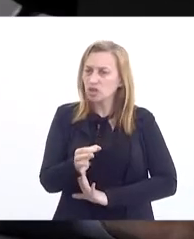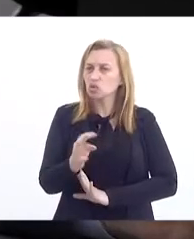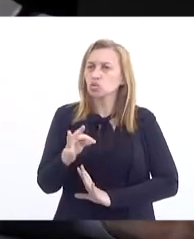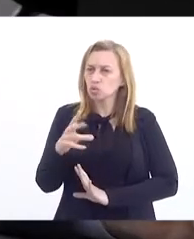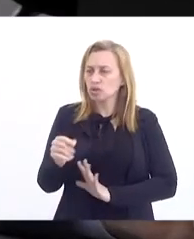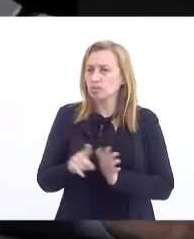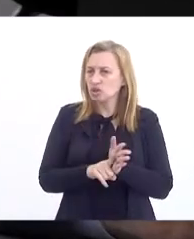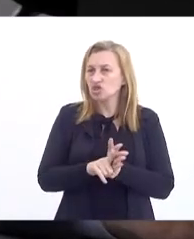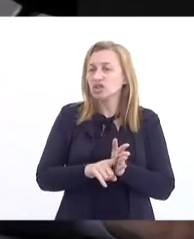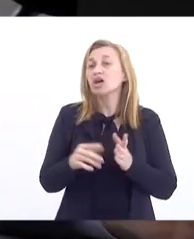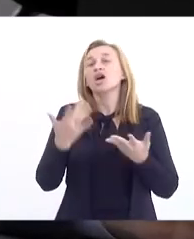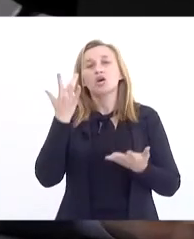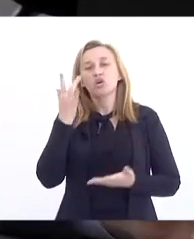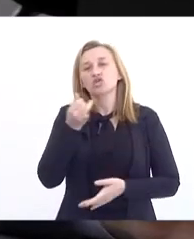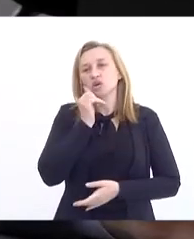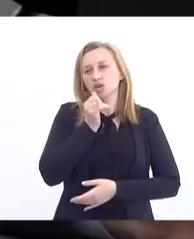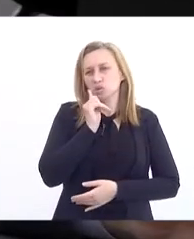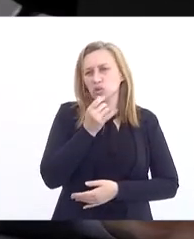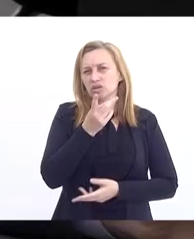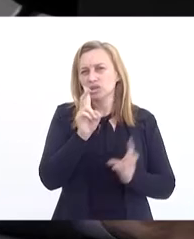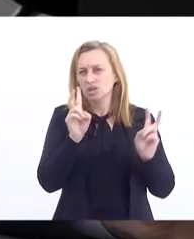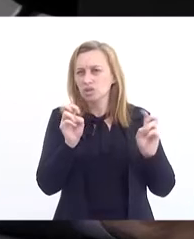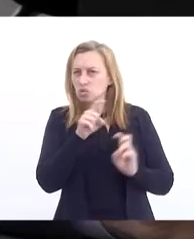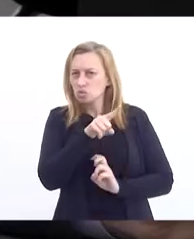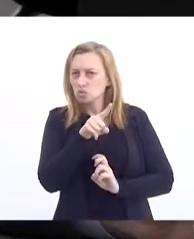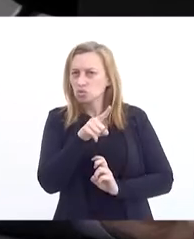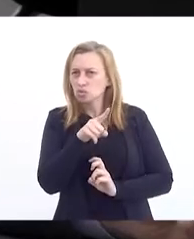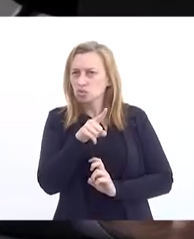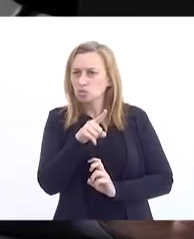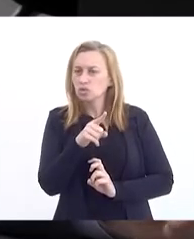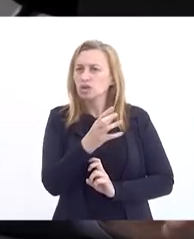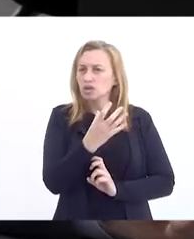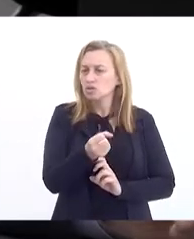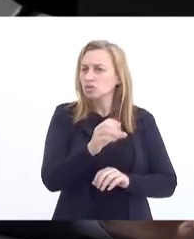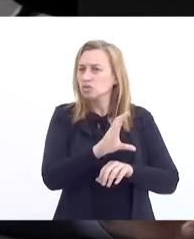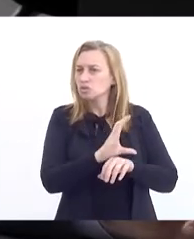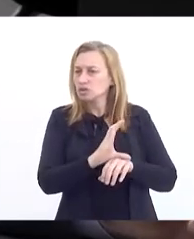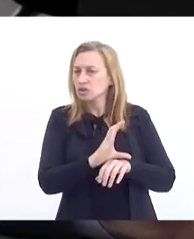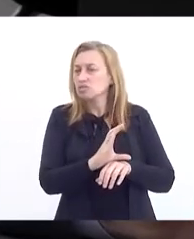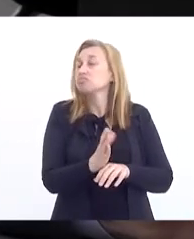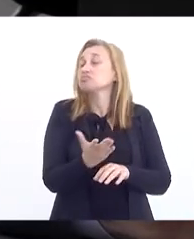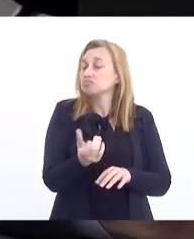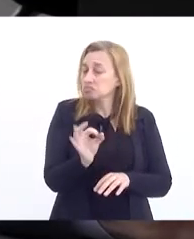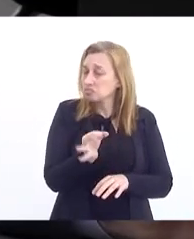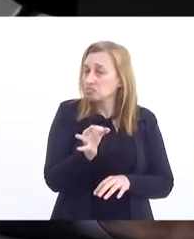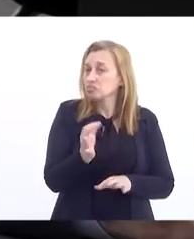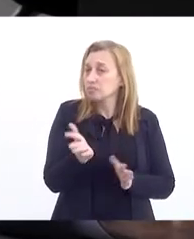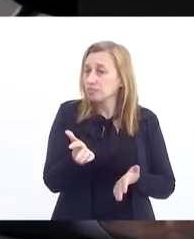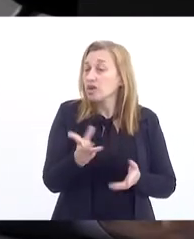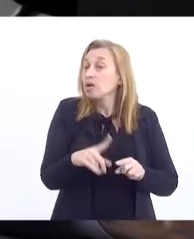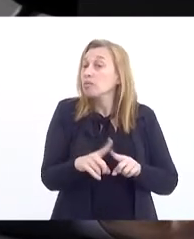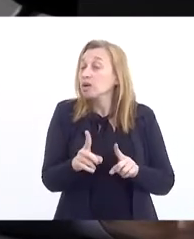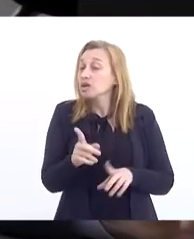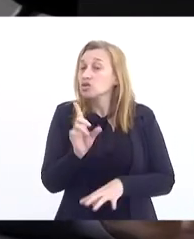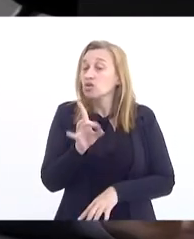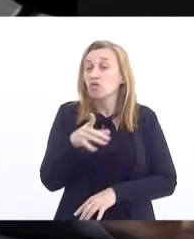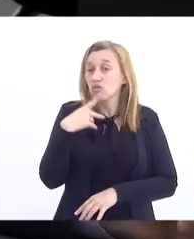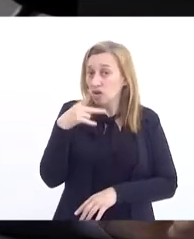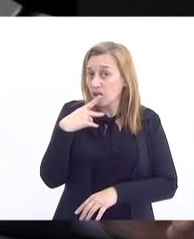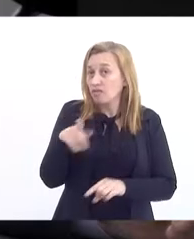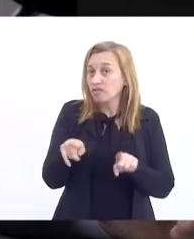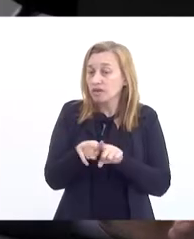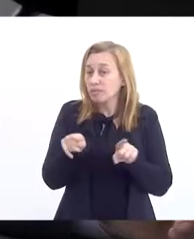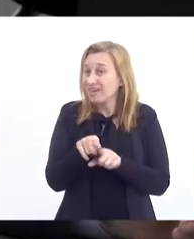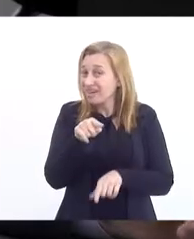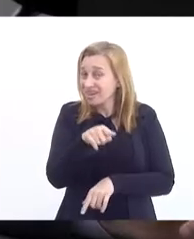que o relator, nesse caso, acertou na constitucionalidade pela excepcionalidade. Só dizendo que também